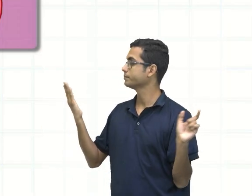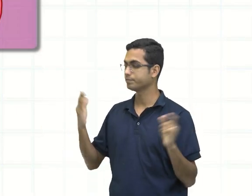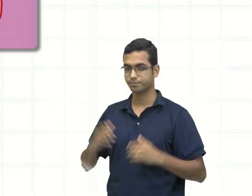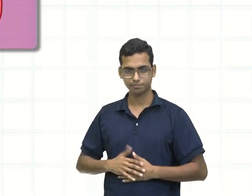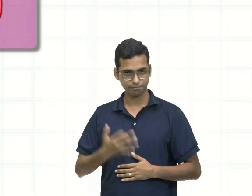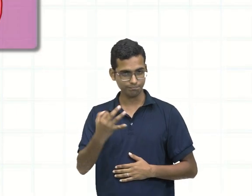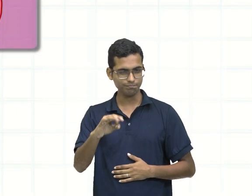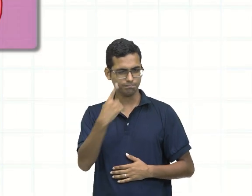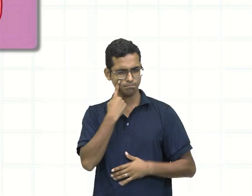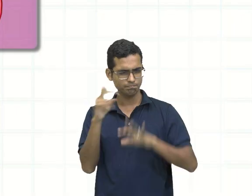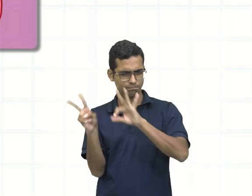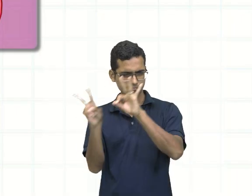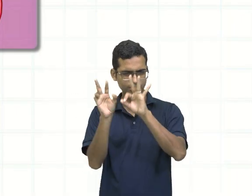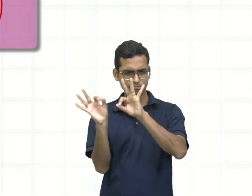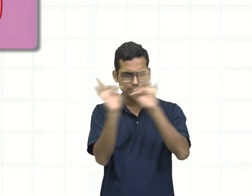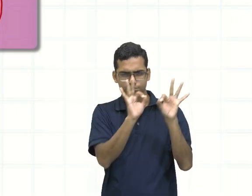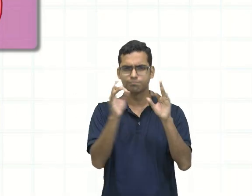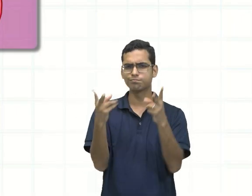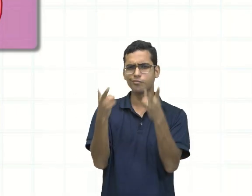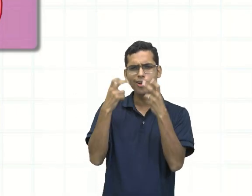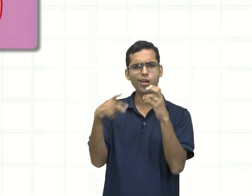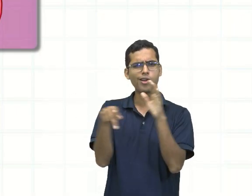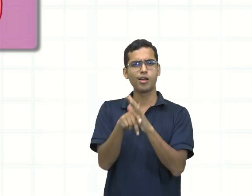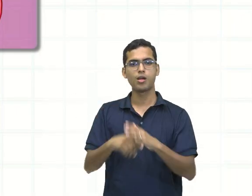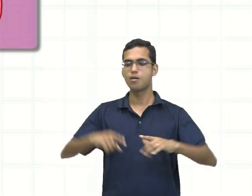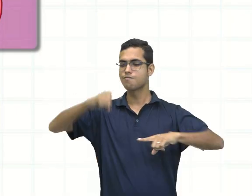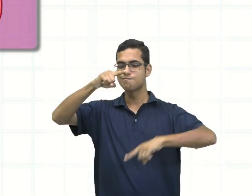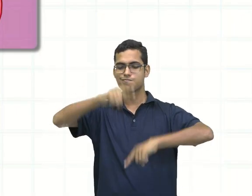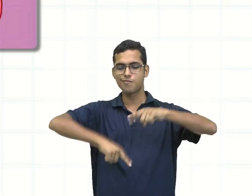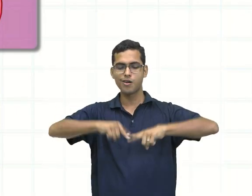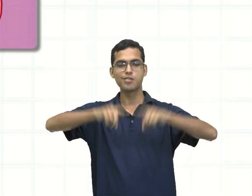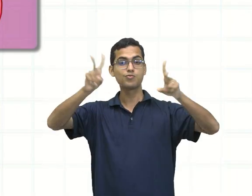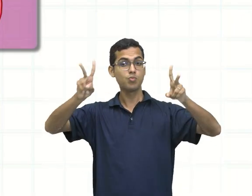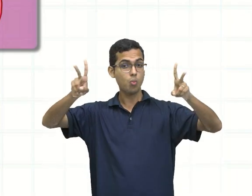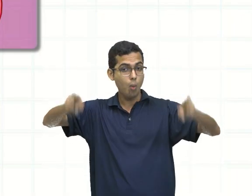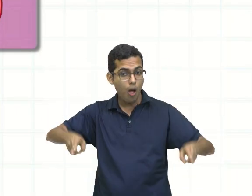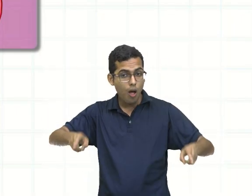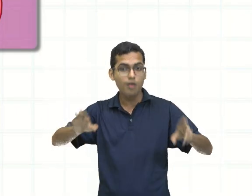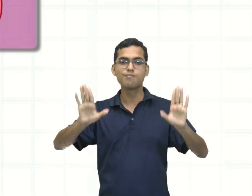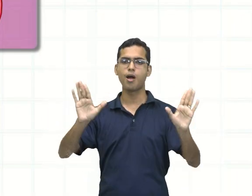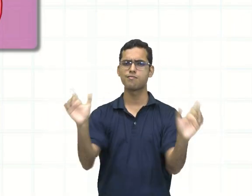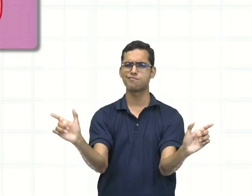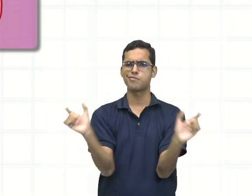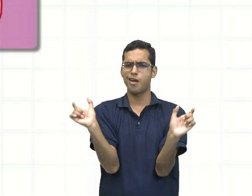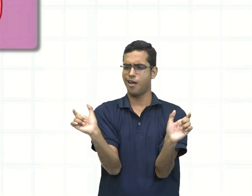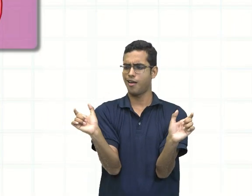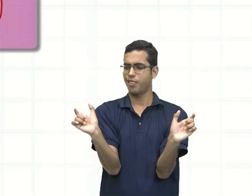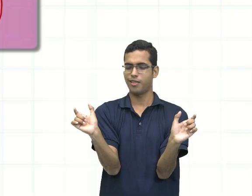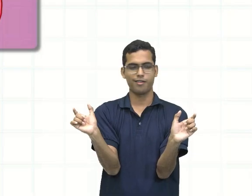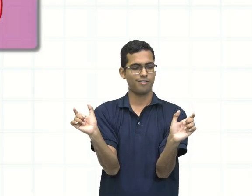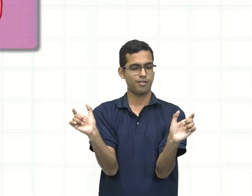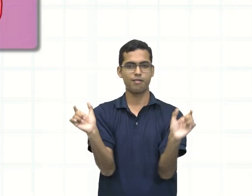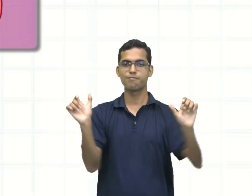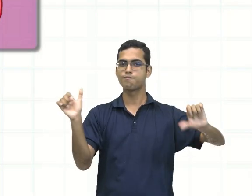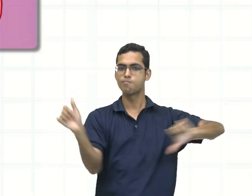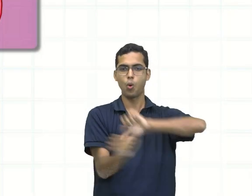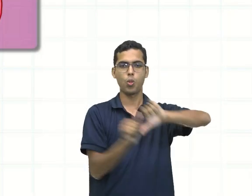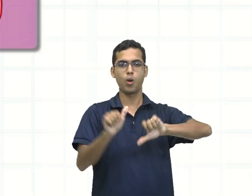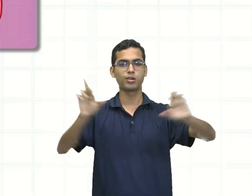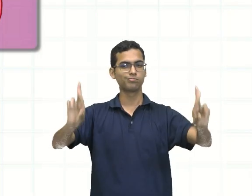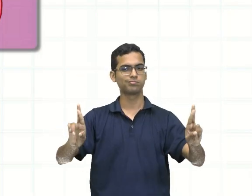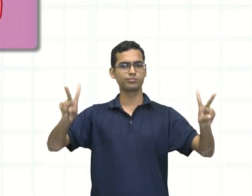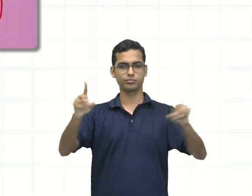bem? Então, vocês podem observar que é o mesmo objeto, né? Mas as palavras mudaram, ou seja, ao longo do tempo,